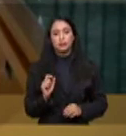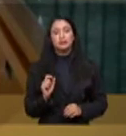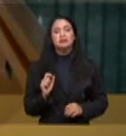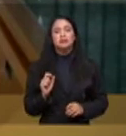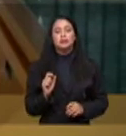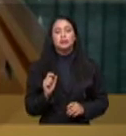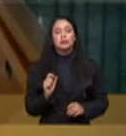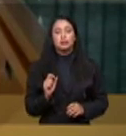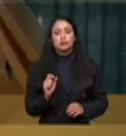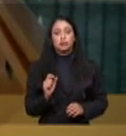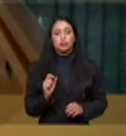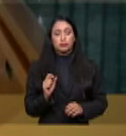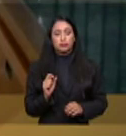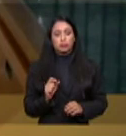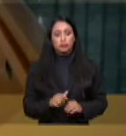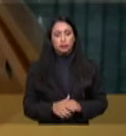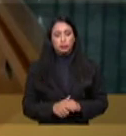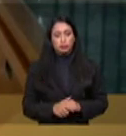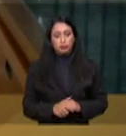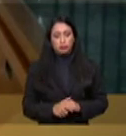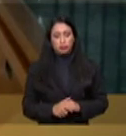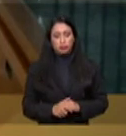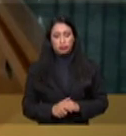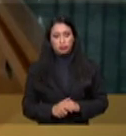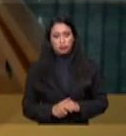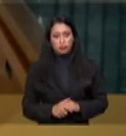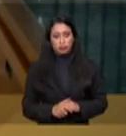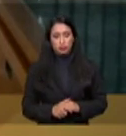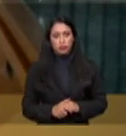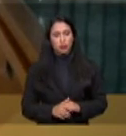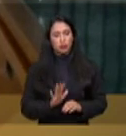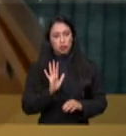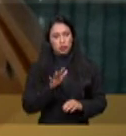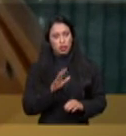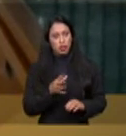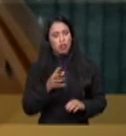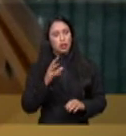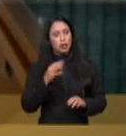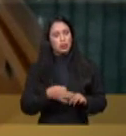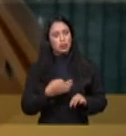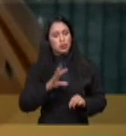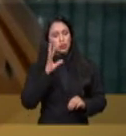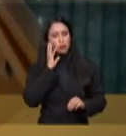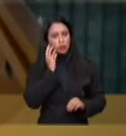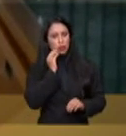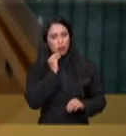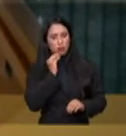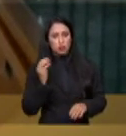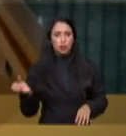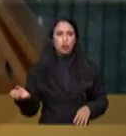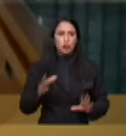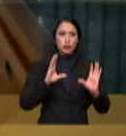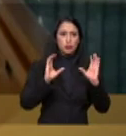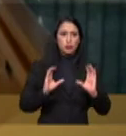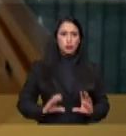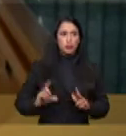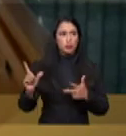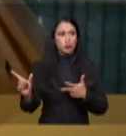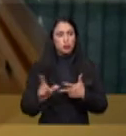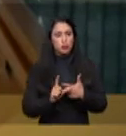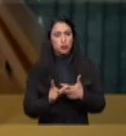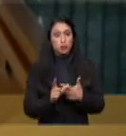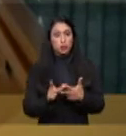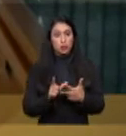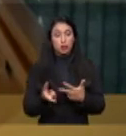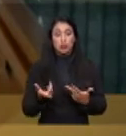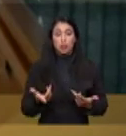tem hoje, com o que foi aqui trazido pelo ministro Toffoli, sobre a necessidade de novos comportamentos legislativos a